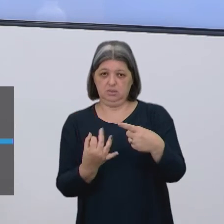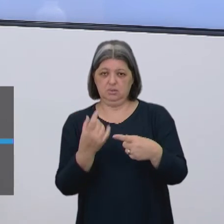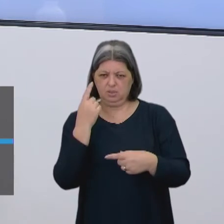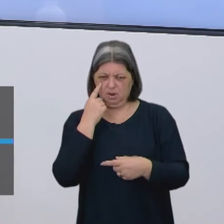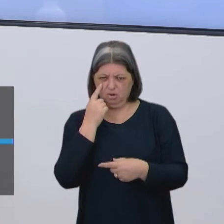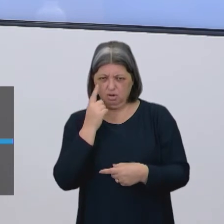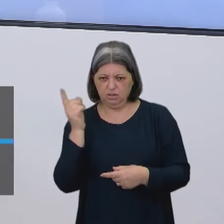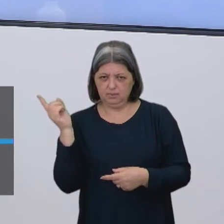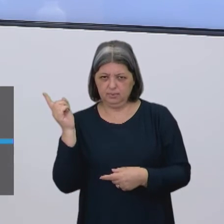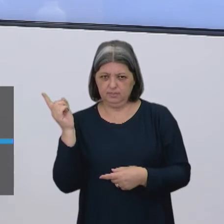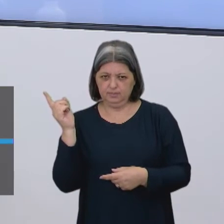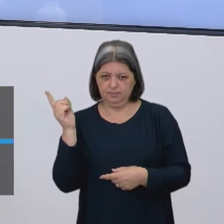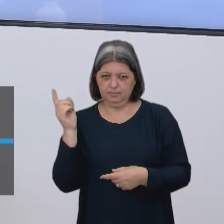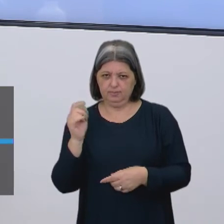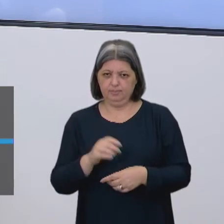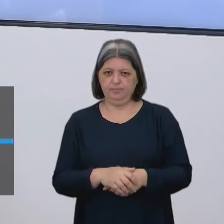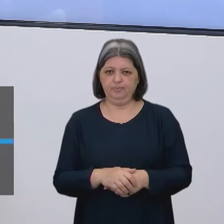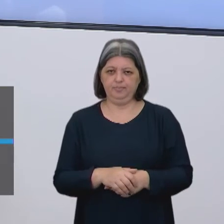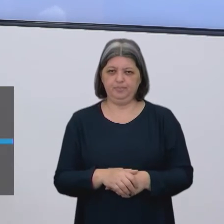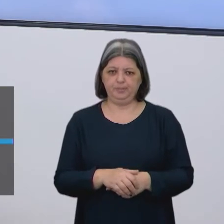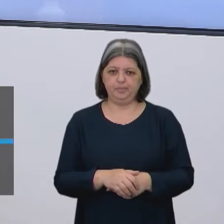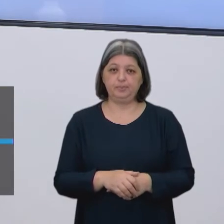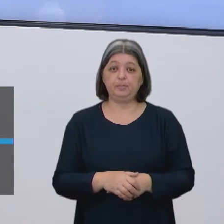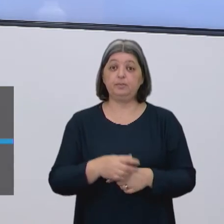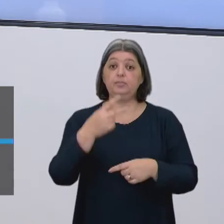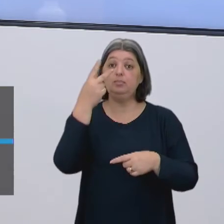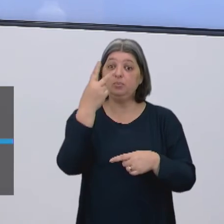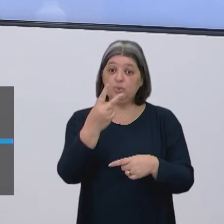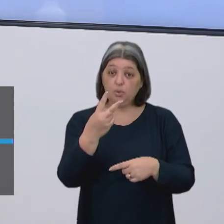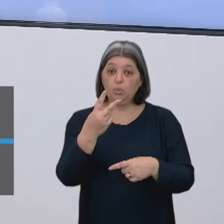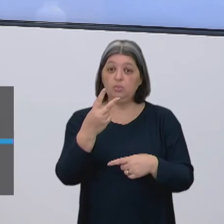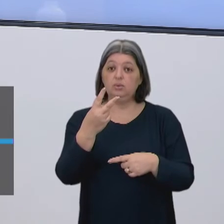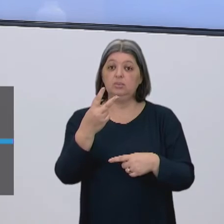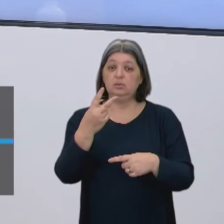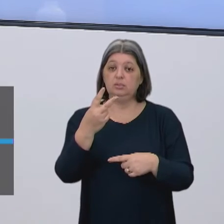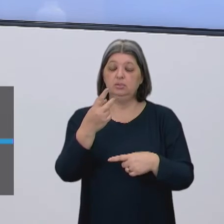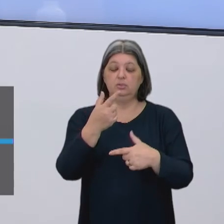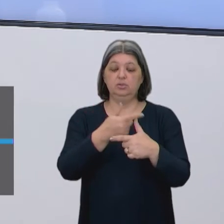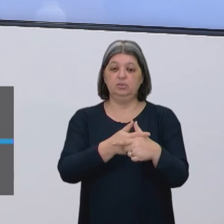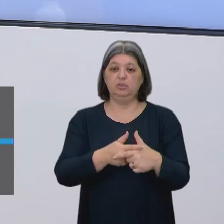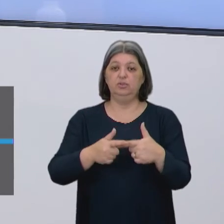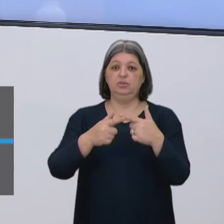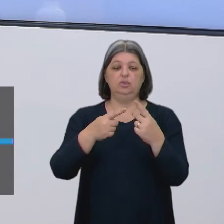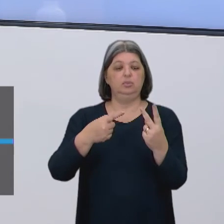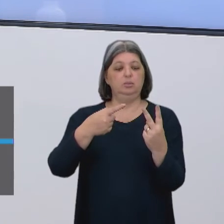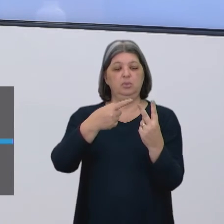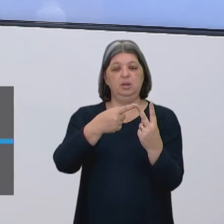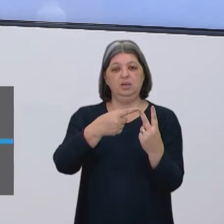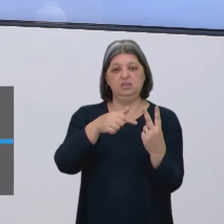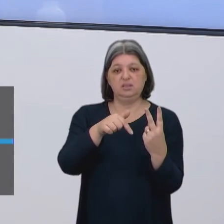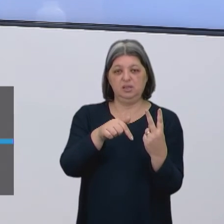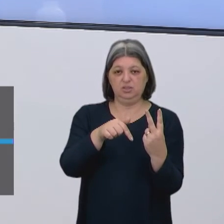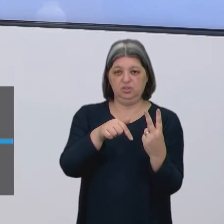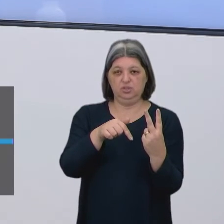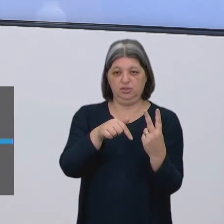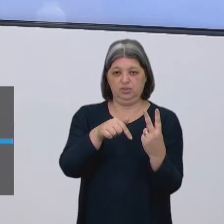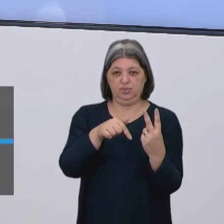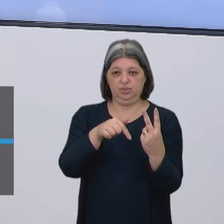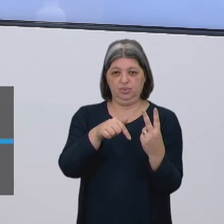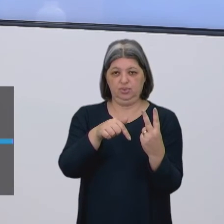para essa fração. 2 dividido por raiz de 7. 2 dividido por raiz de 7. Vou até apagar aqui que tem muita